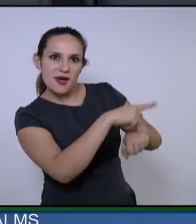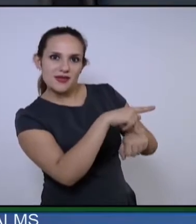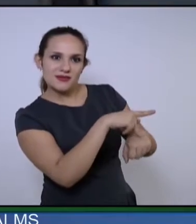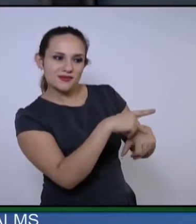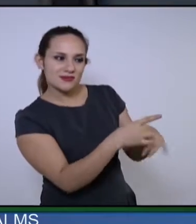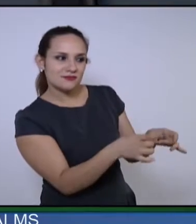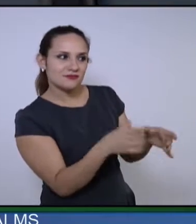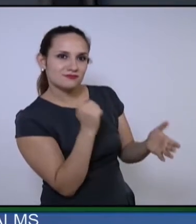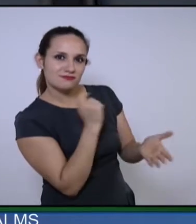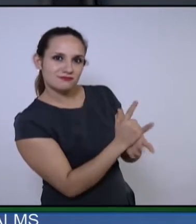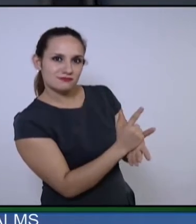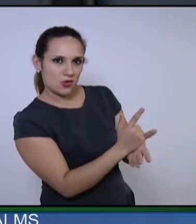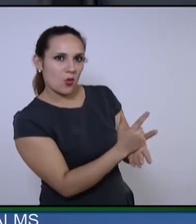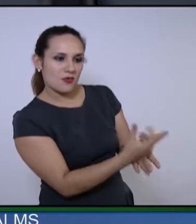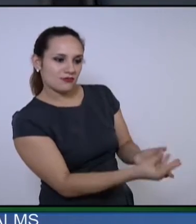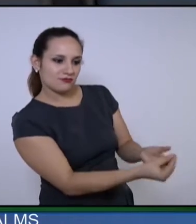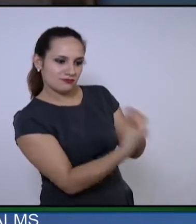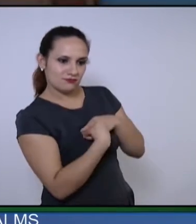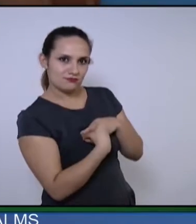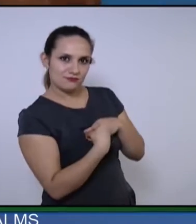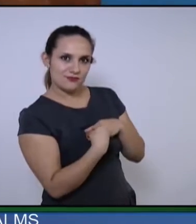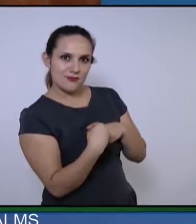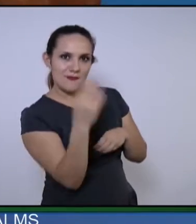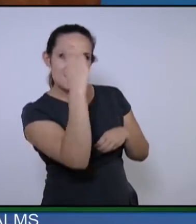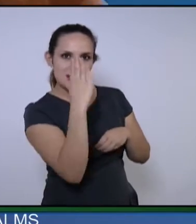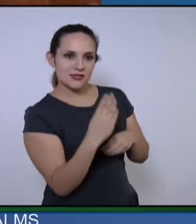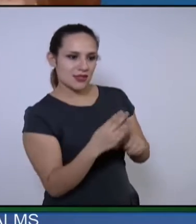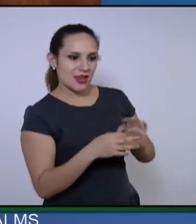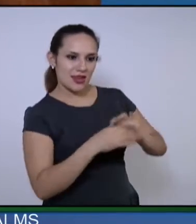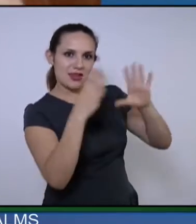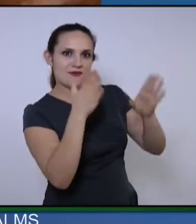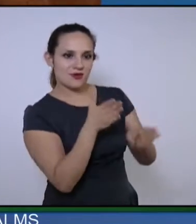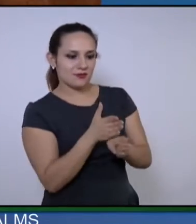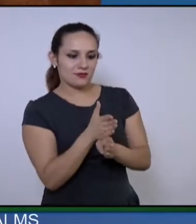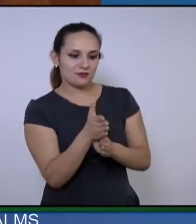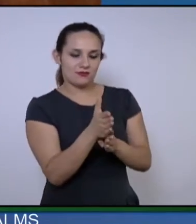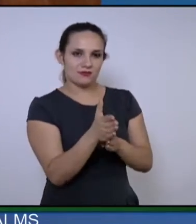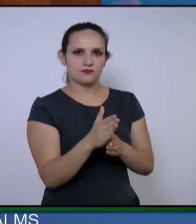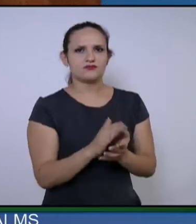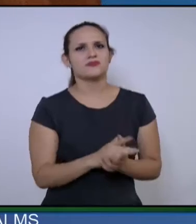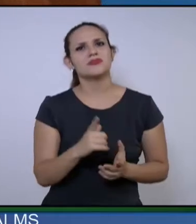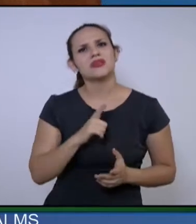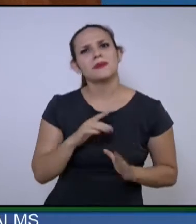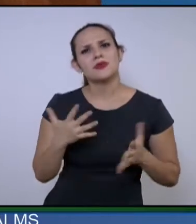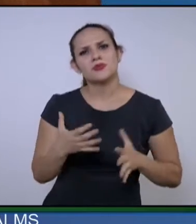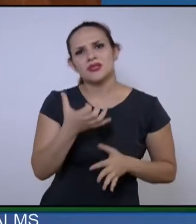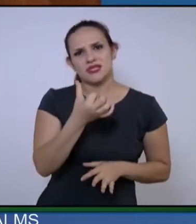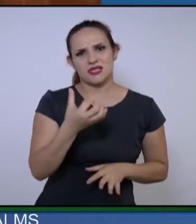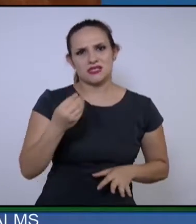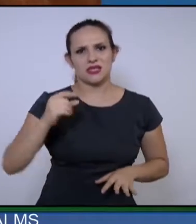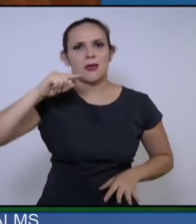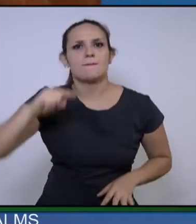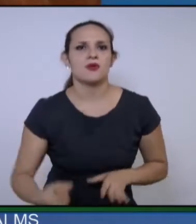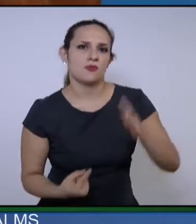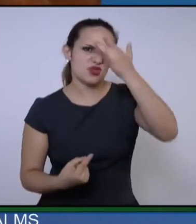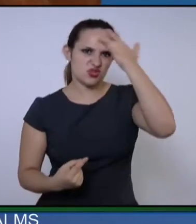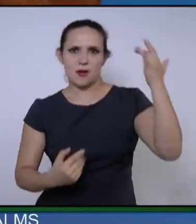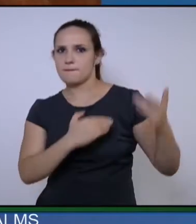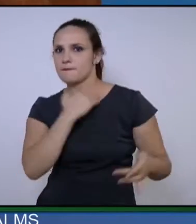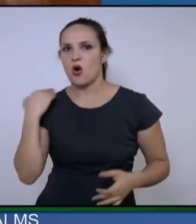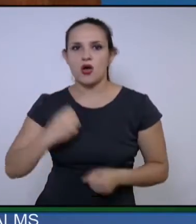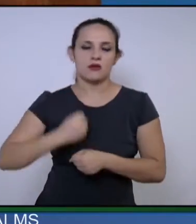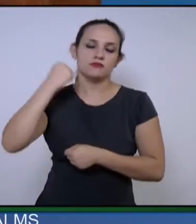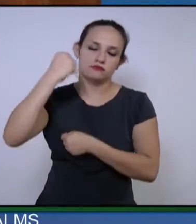Mas não matou apenas a vereadora Marielle, matam 60 mil pessoas no Brasil por